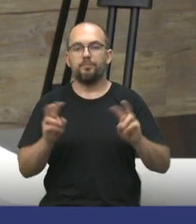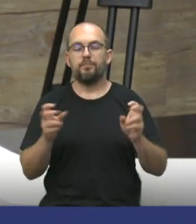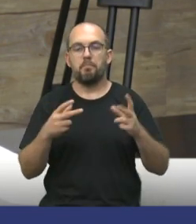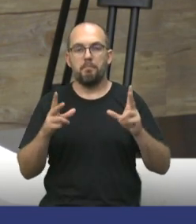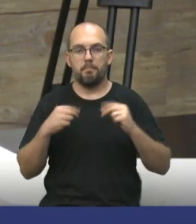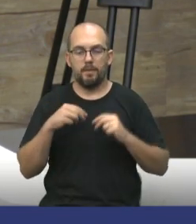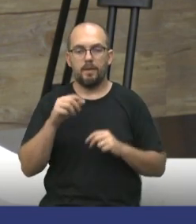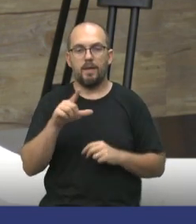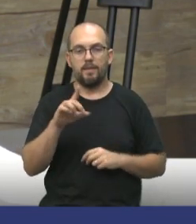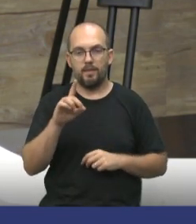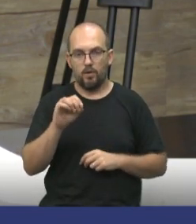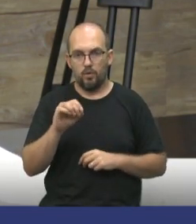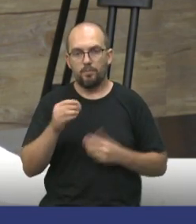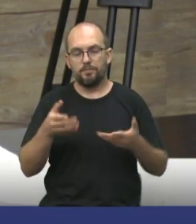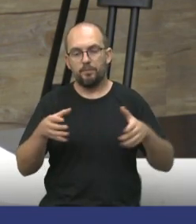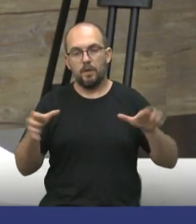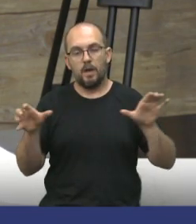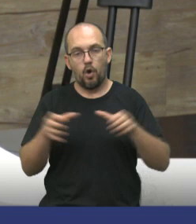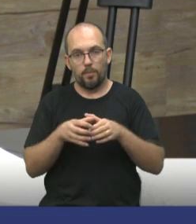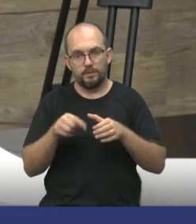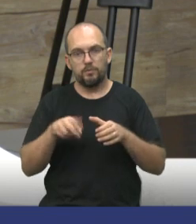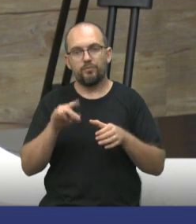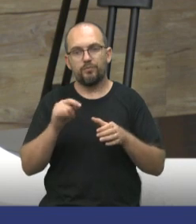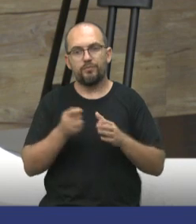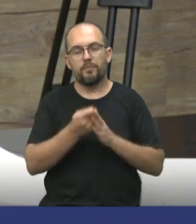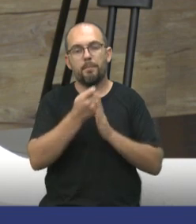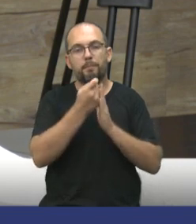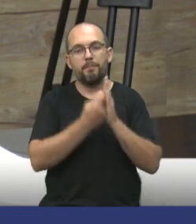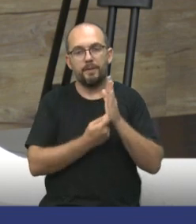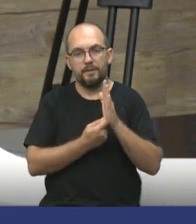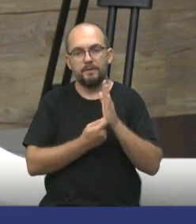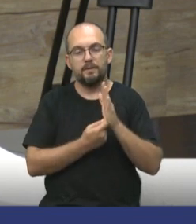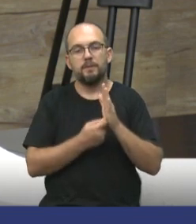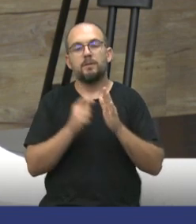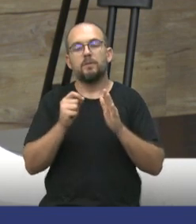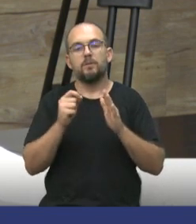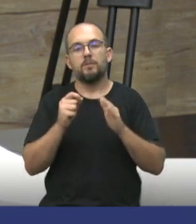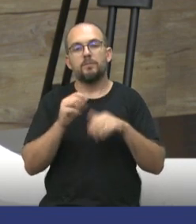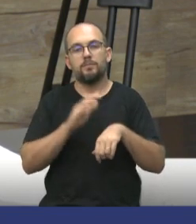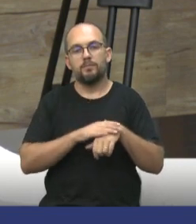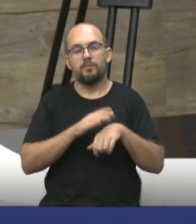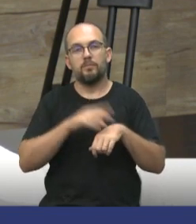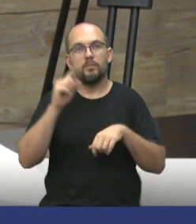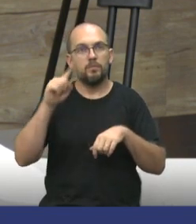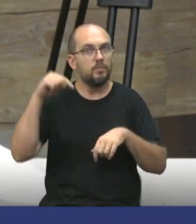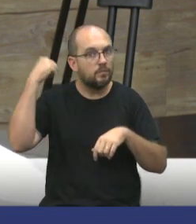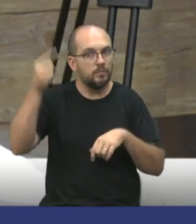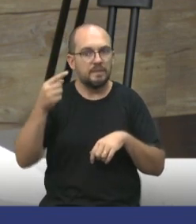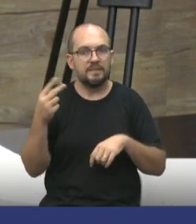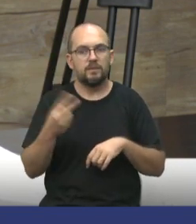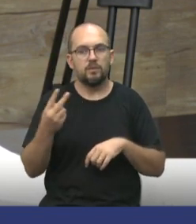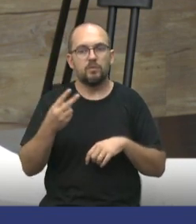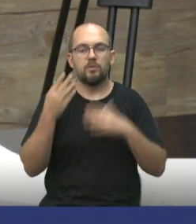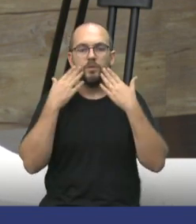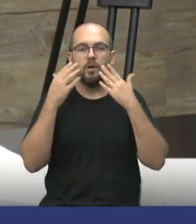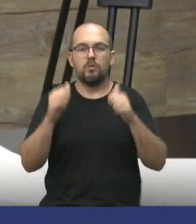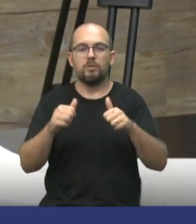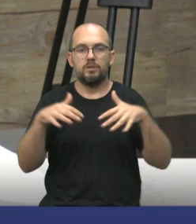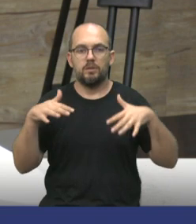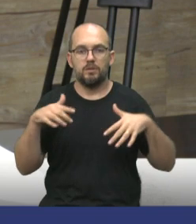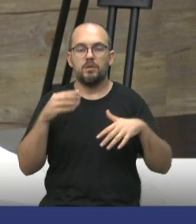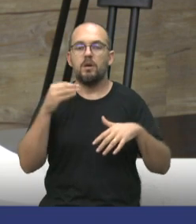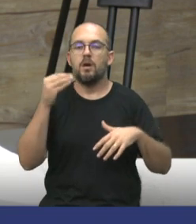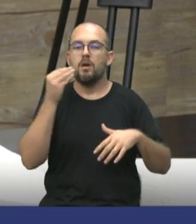LDO, esta comissão emitirá seu parecer quando da realização da segunda audiência, oportunidade em